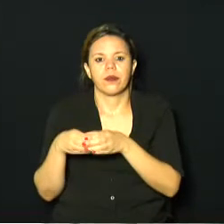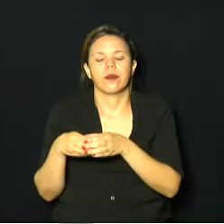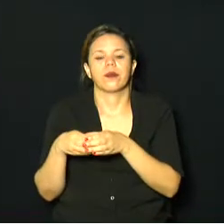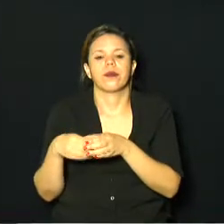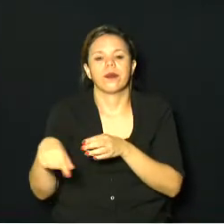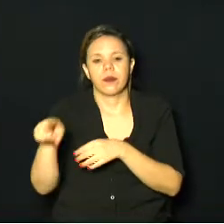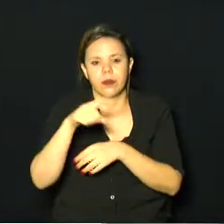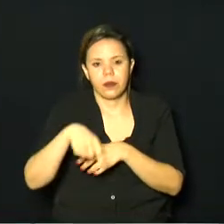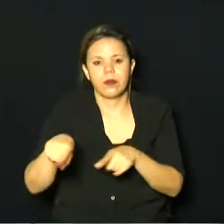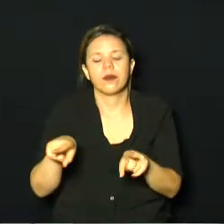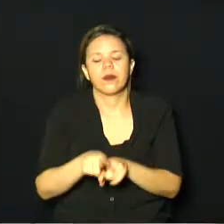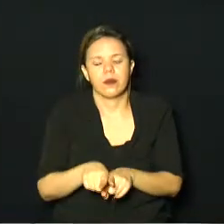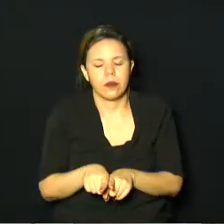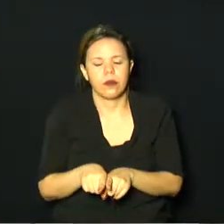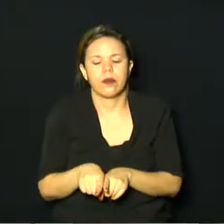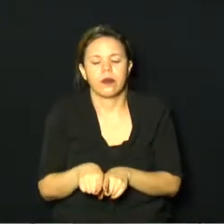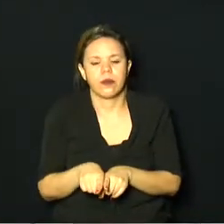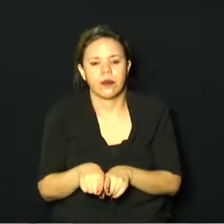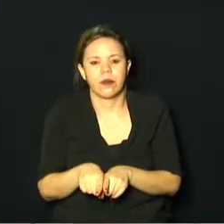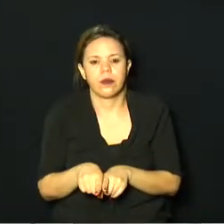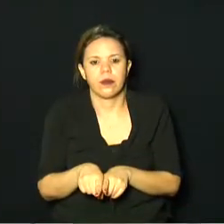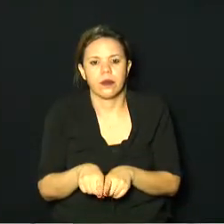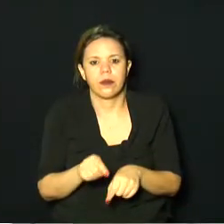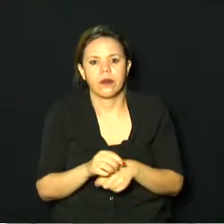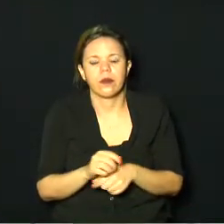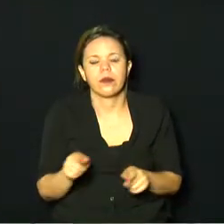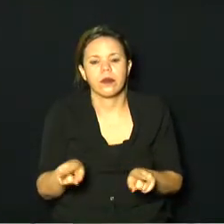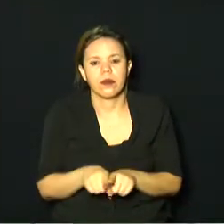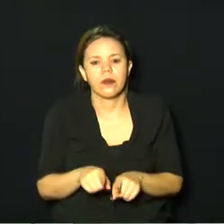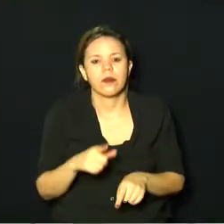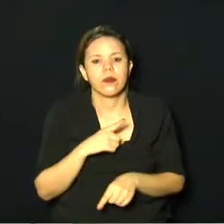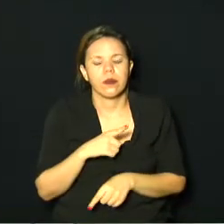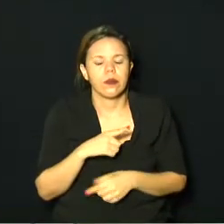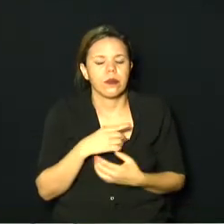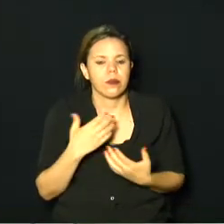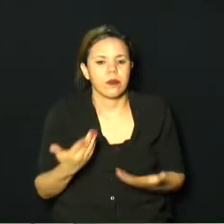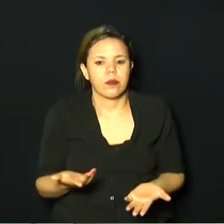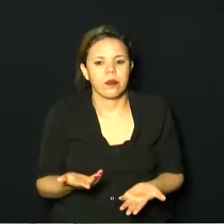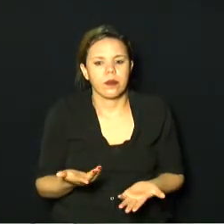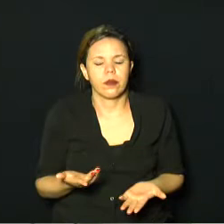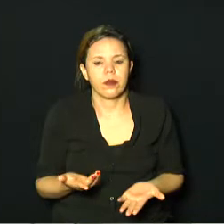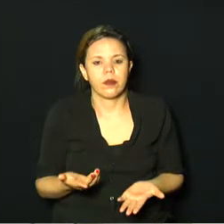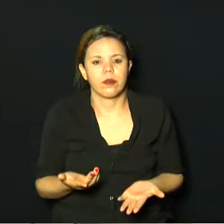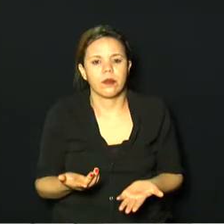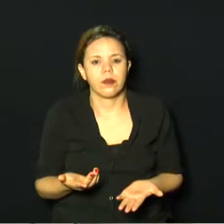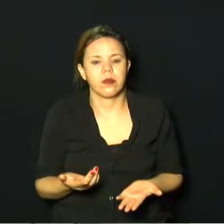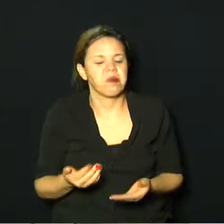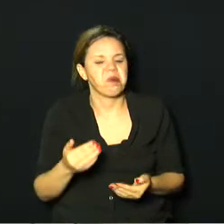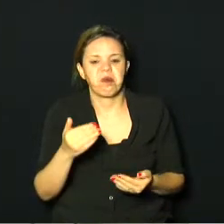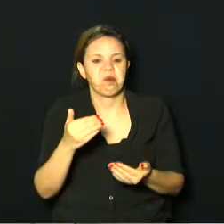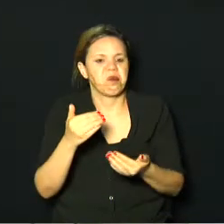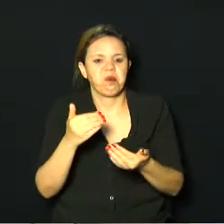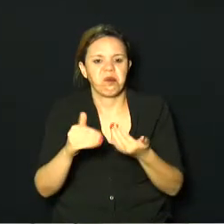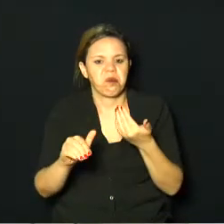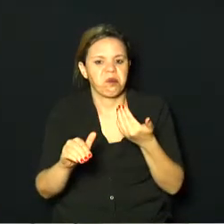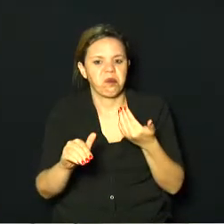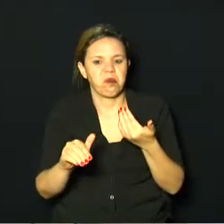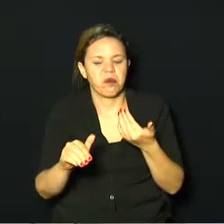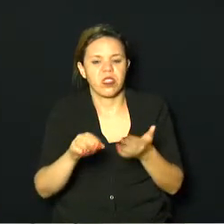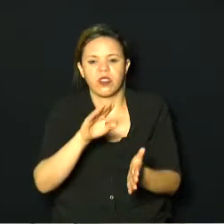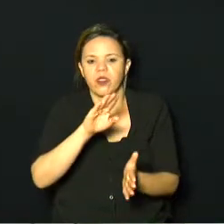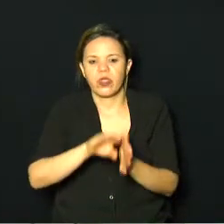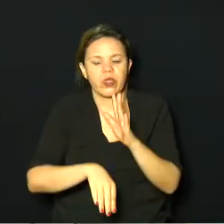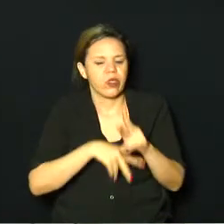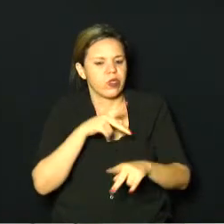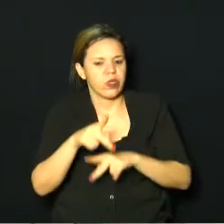que vocês também possam ter. Está lá, não concordo em tirar as